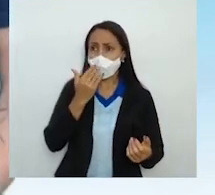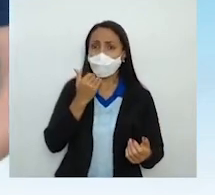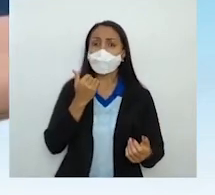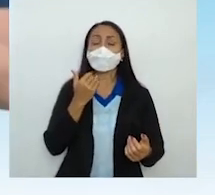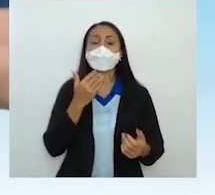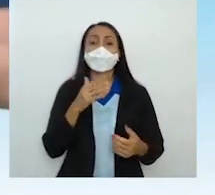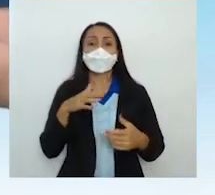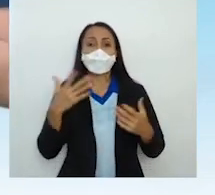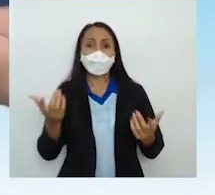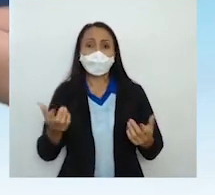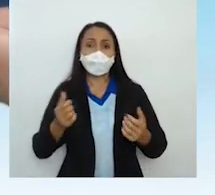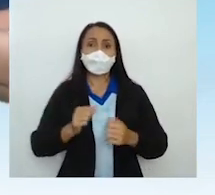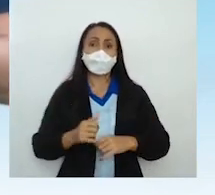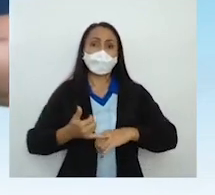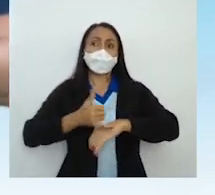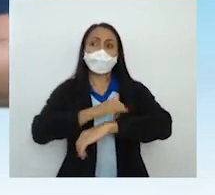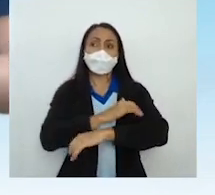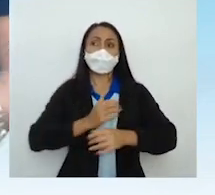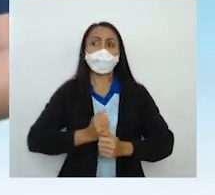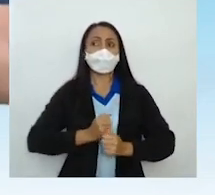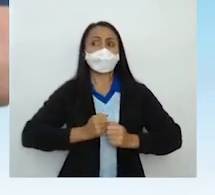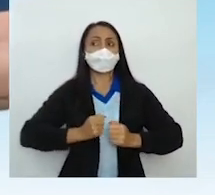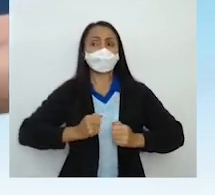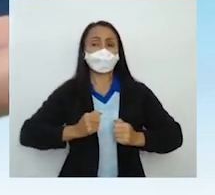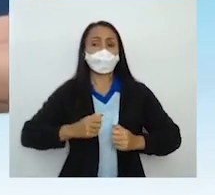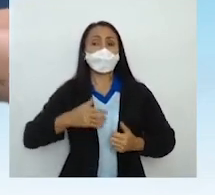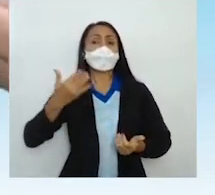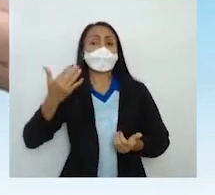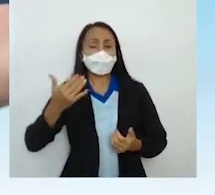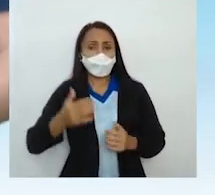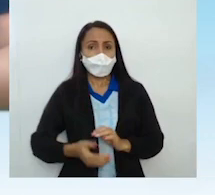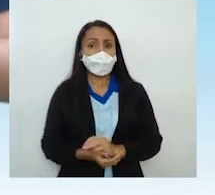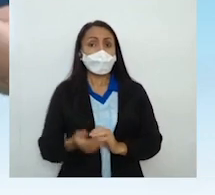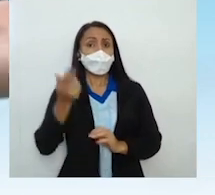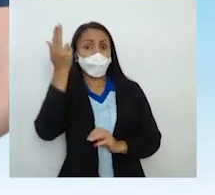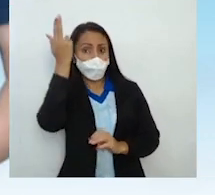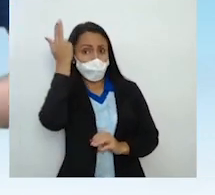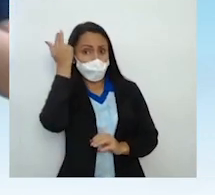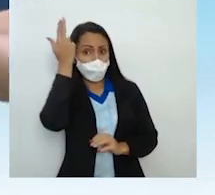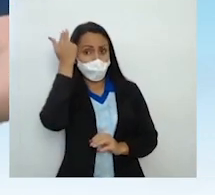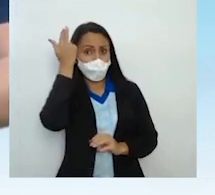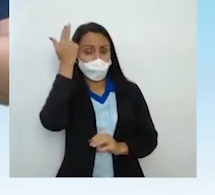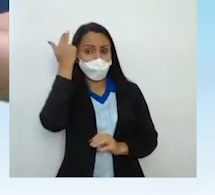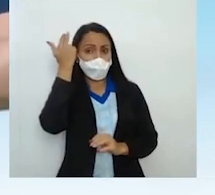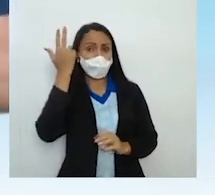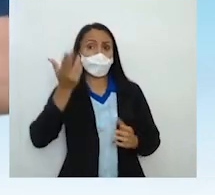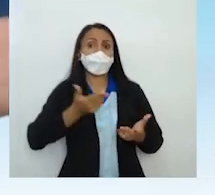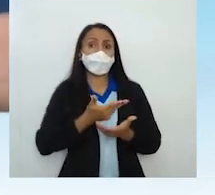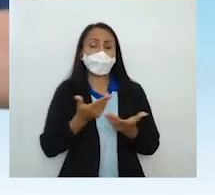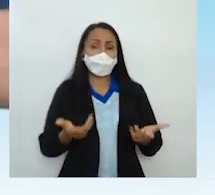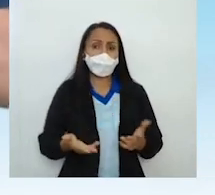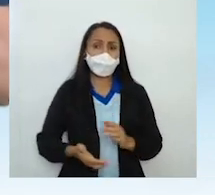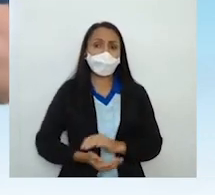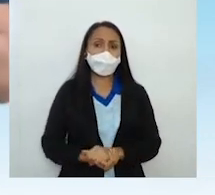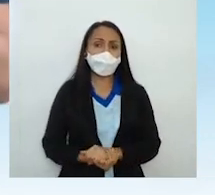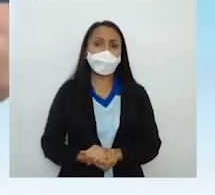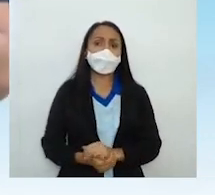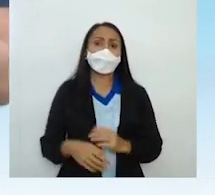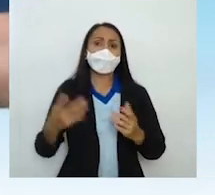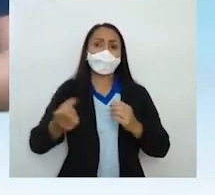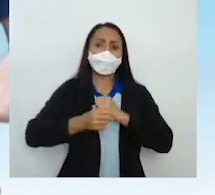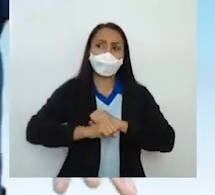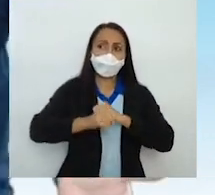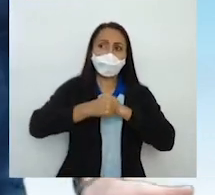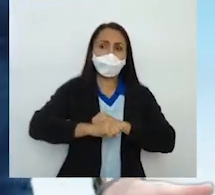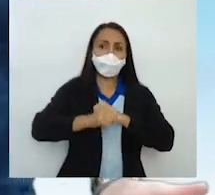ganhar peso, tem dificuldade de, se for um cavalo, vai ter dificuldade para ter força, para puxar a carroça, tal, enfim. E, assim,